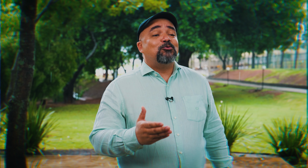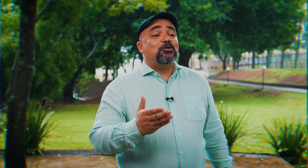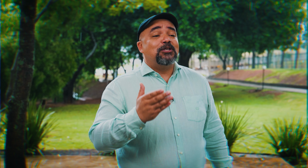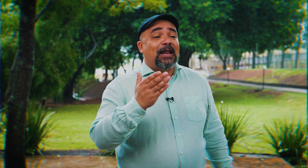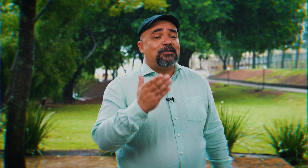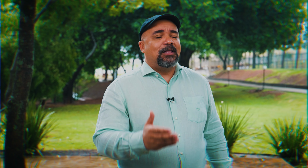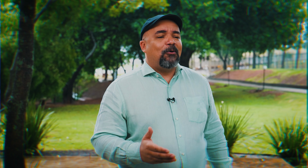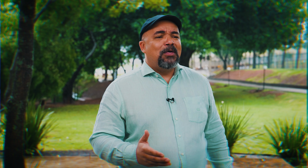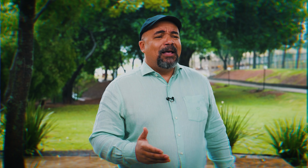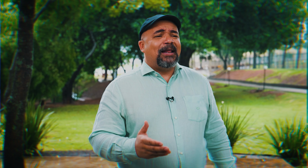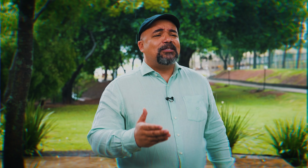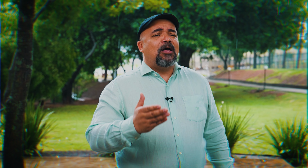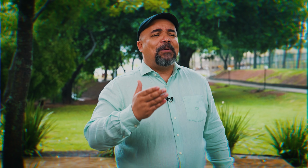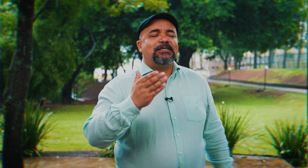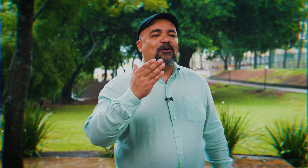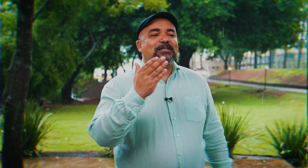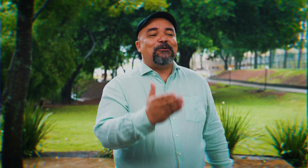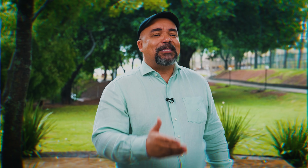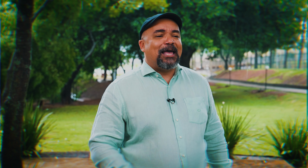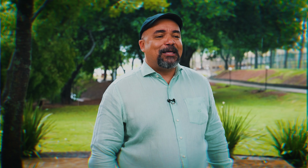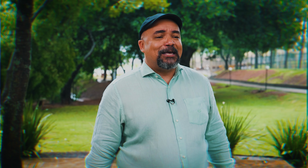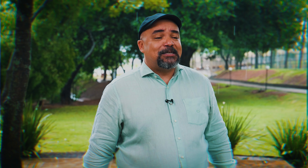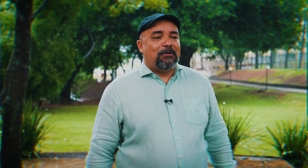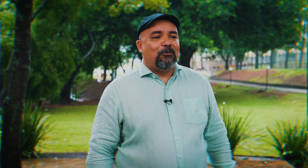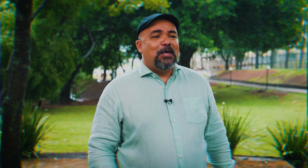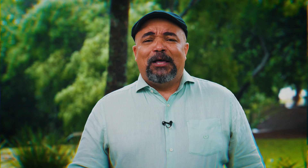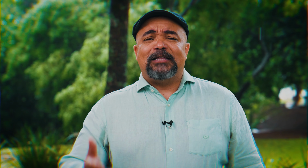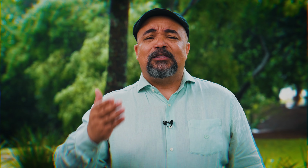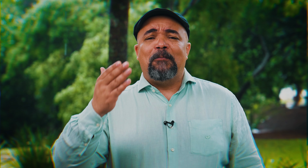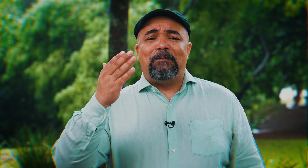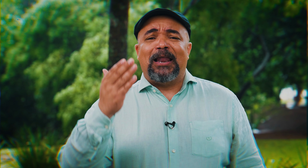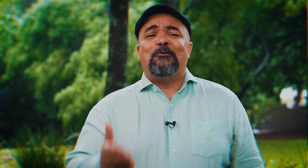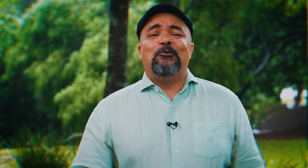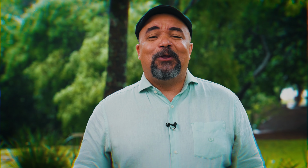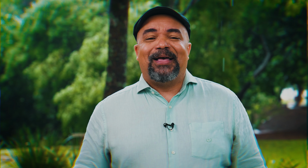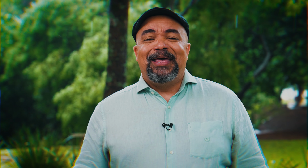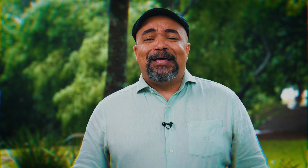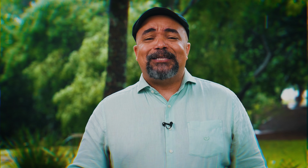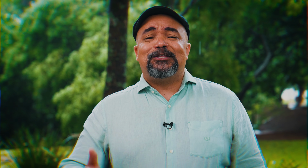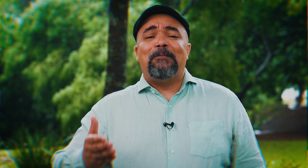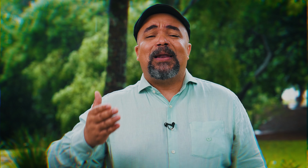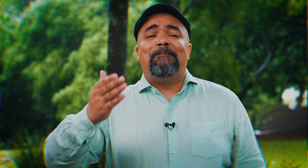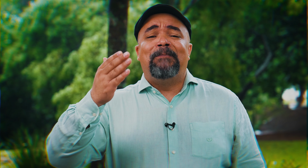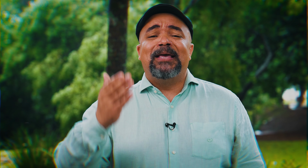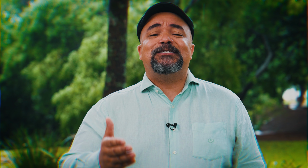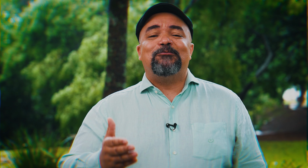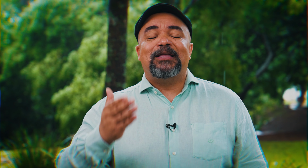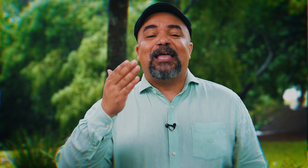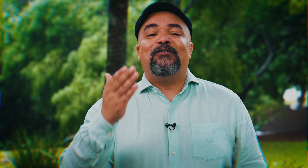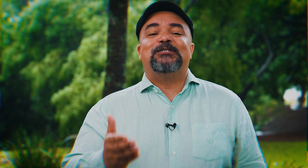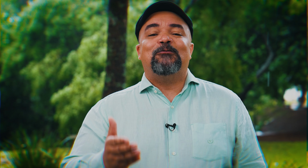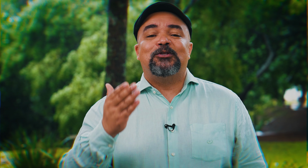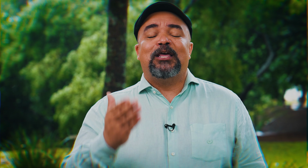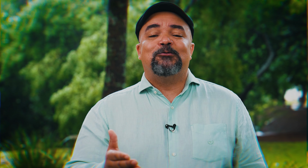uma atitude de gratidão. Gratidão pela salvação eterna que recebeu. Gratidão pela cura. Gratidão pela bênção